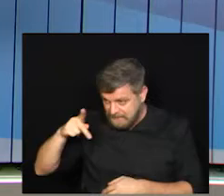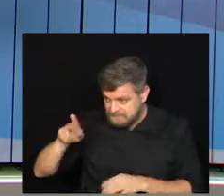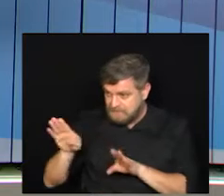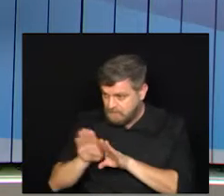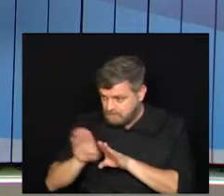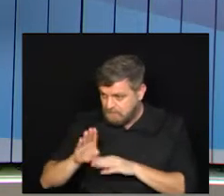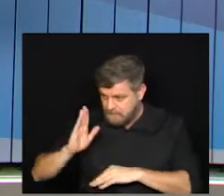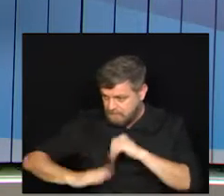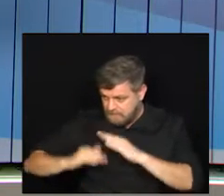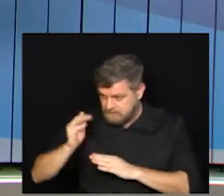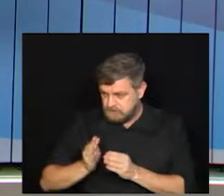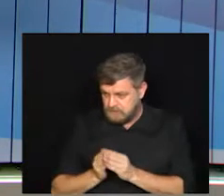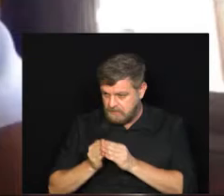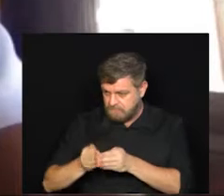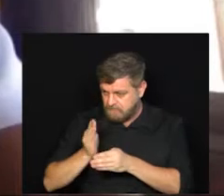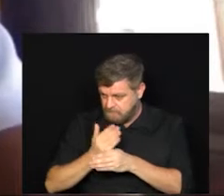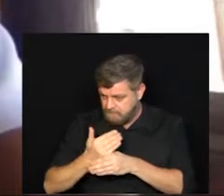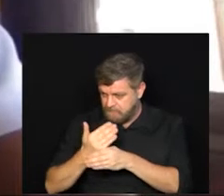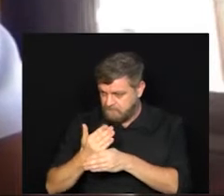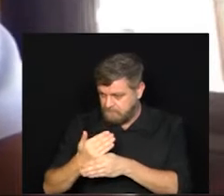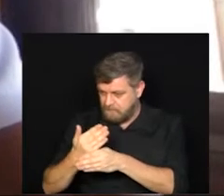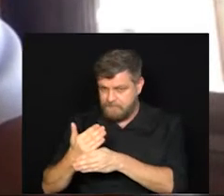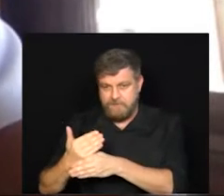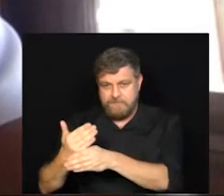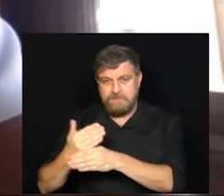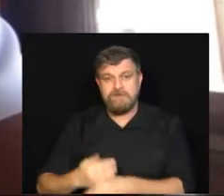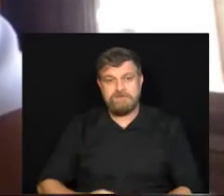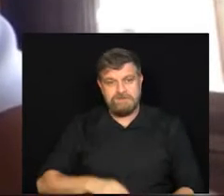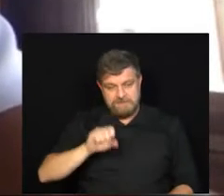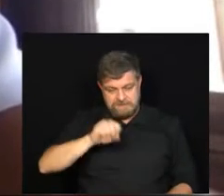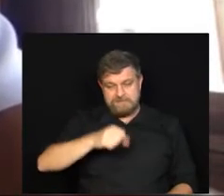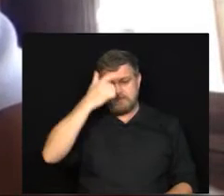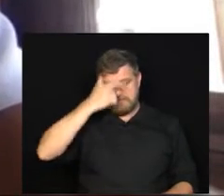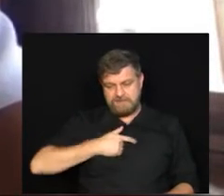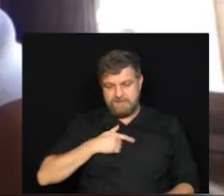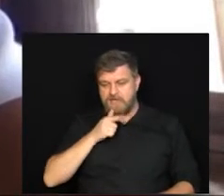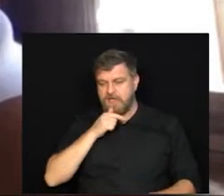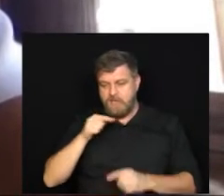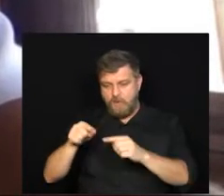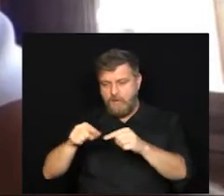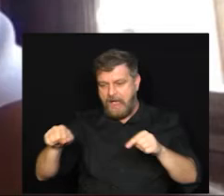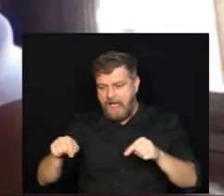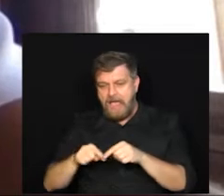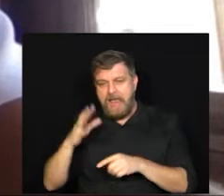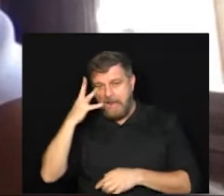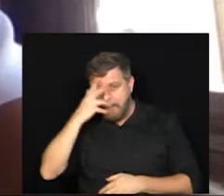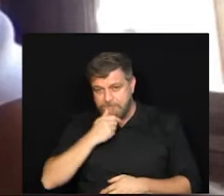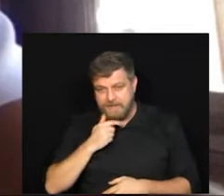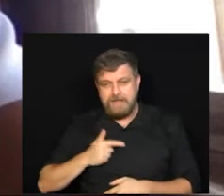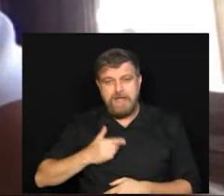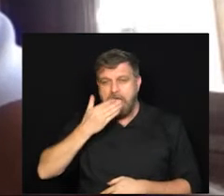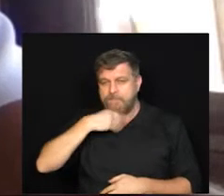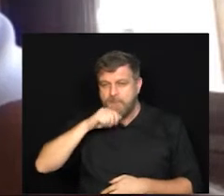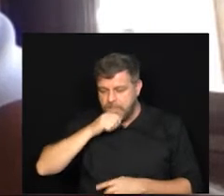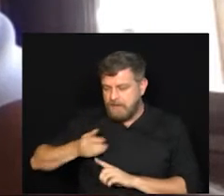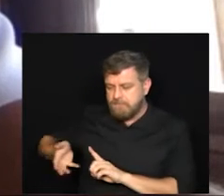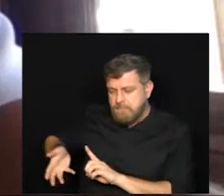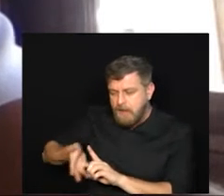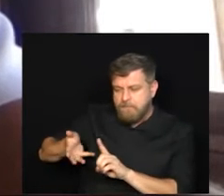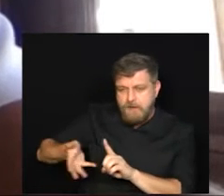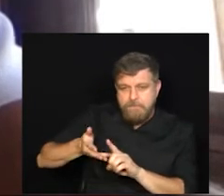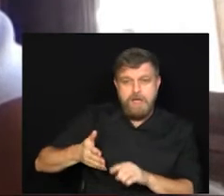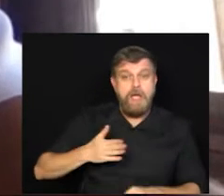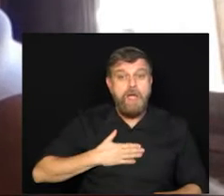velejador? Sim, eu nasci na Ilhabela. E eu comecei através do meu pai. Meu pai